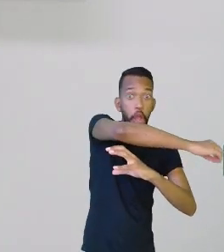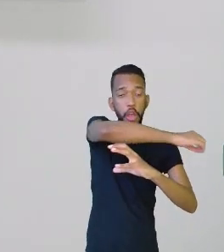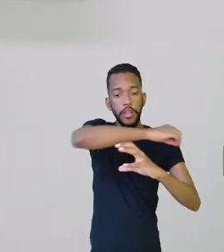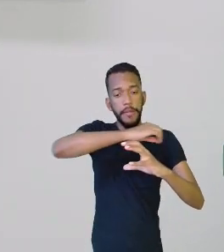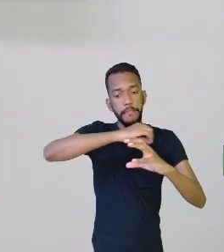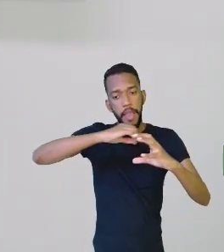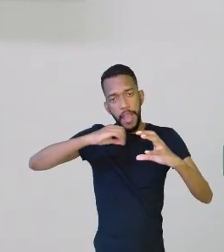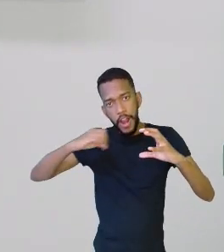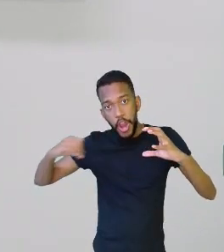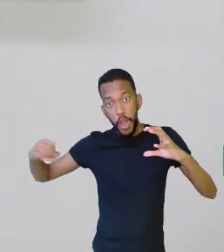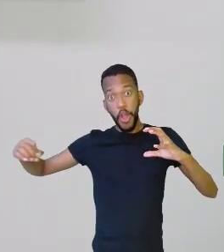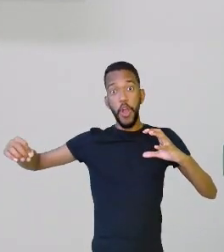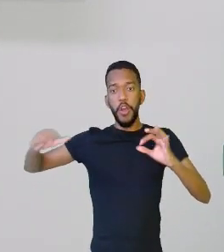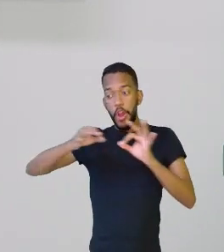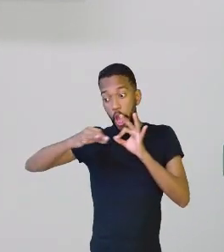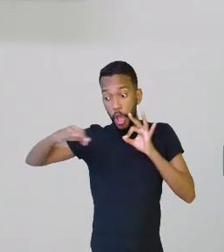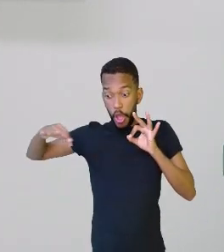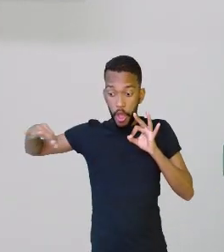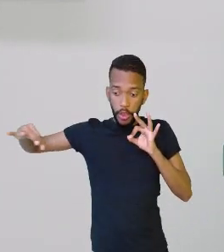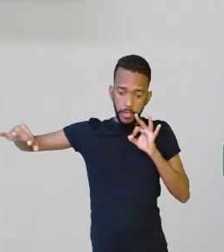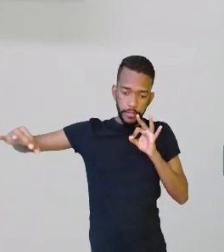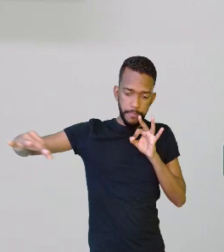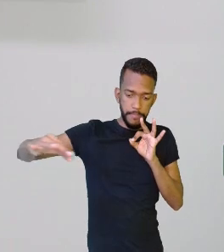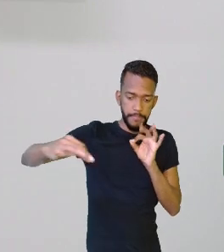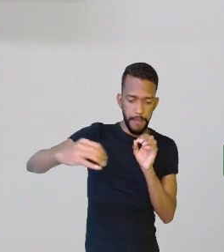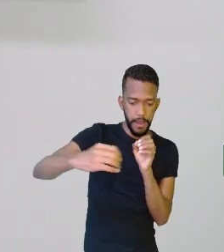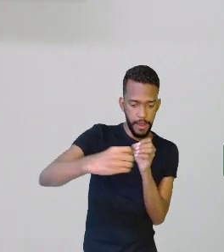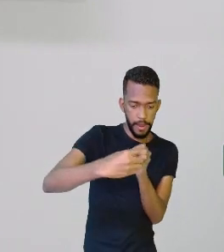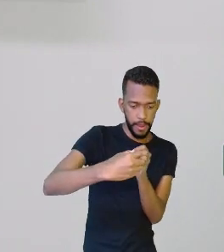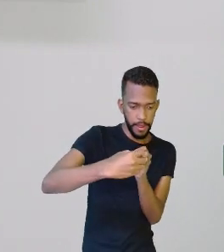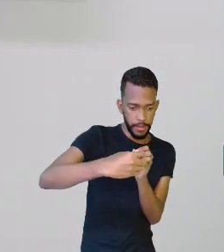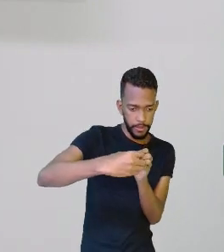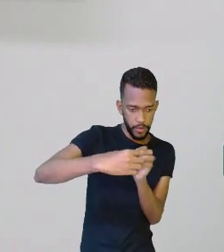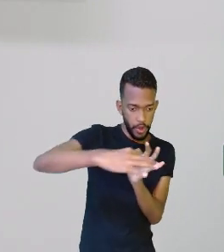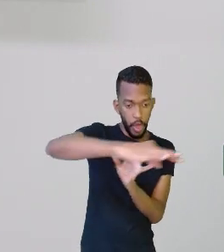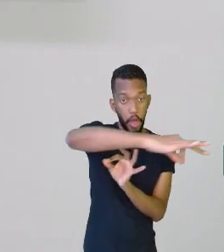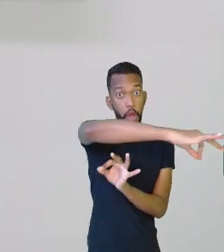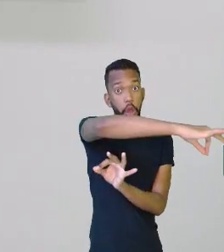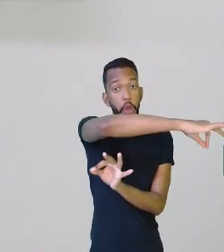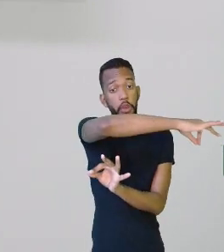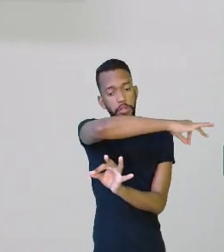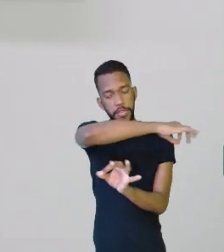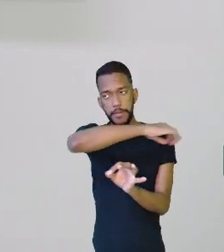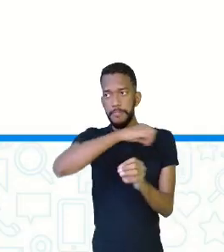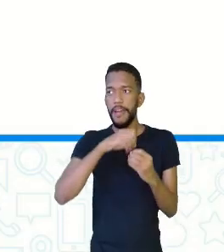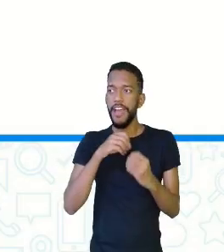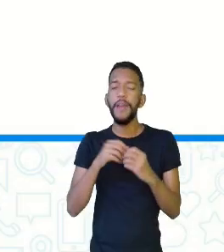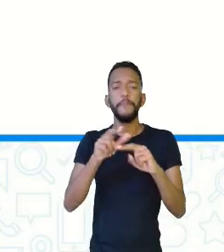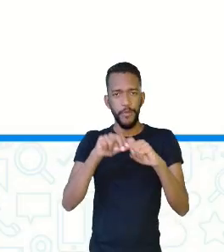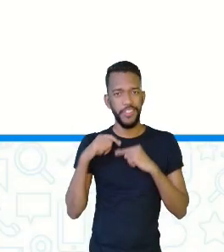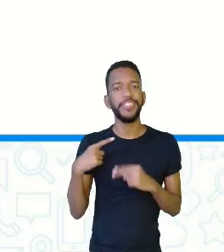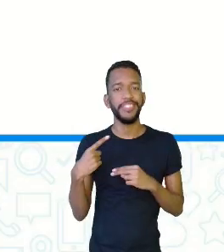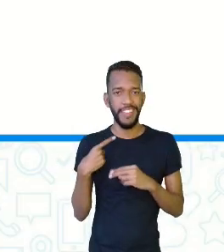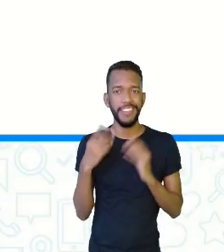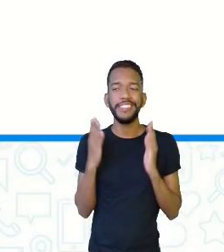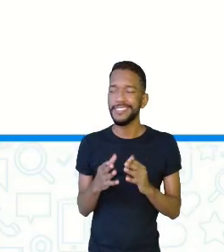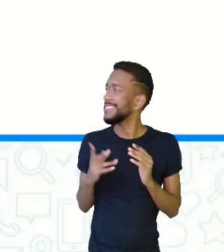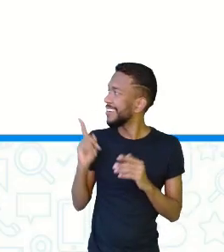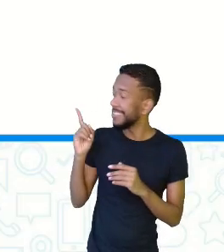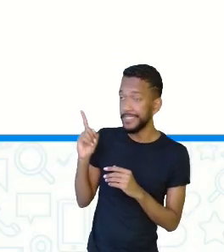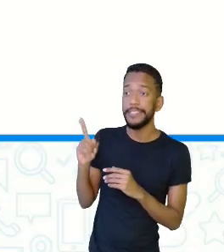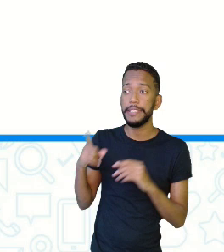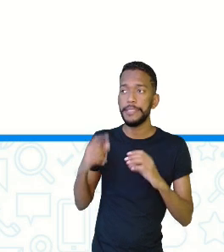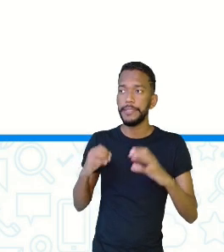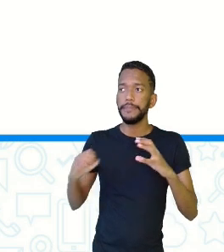é? Então, vamos lá. A translação, como eu já disse a vocês, é o movimento realizado pela Terra